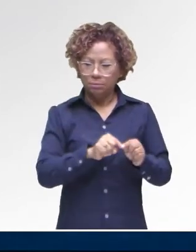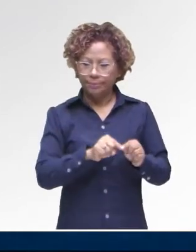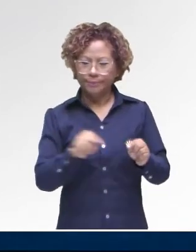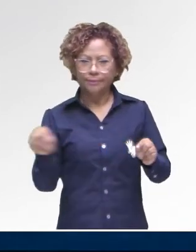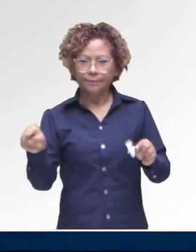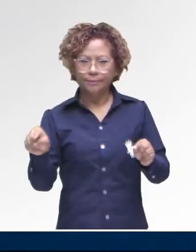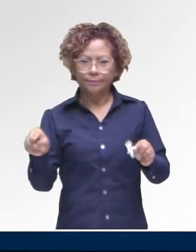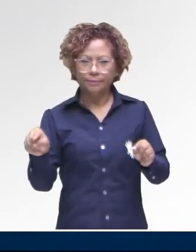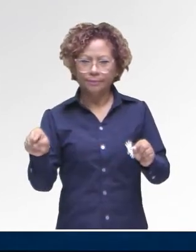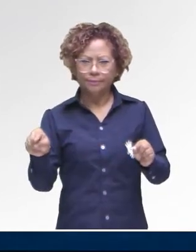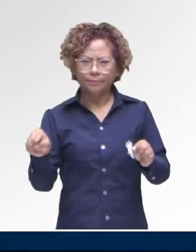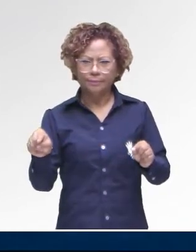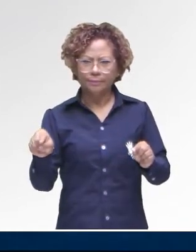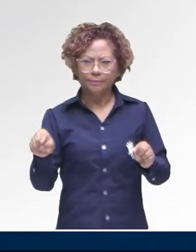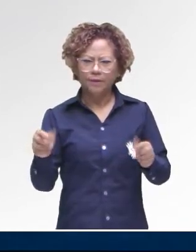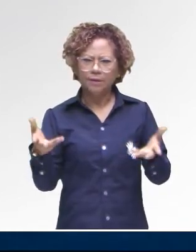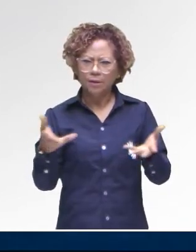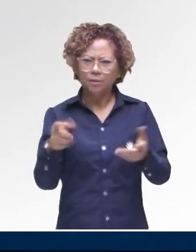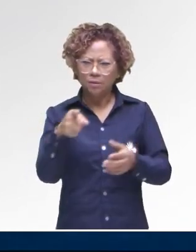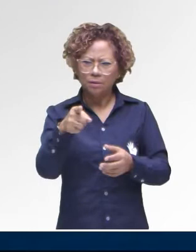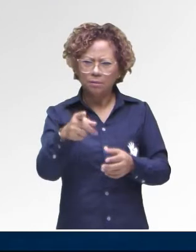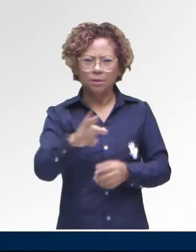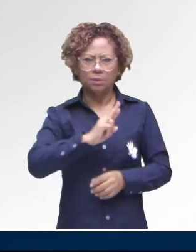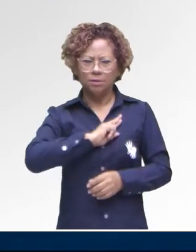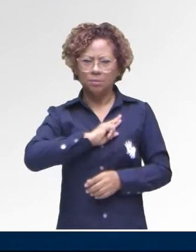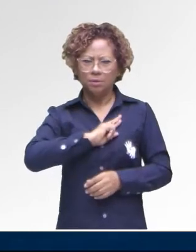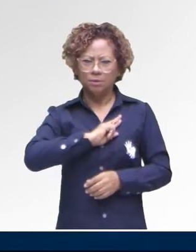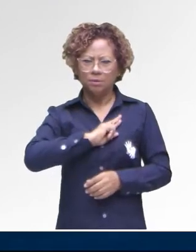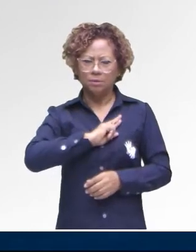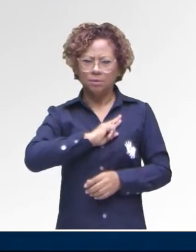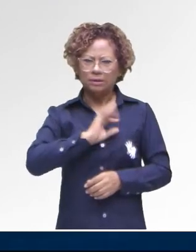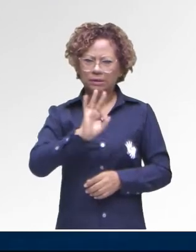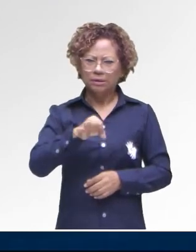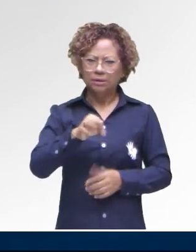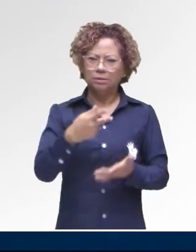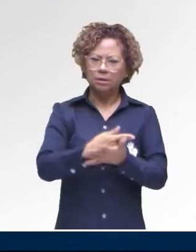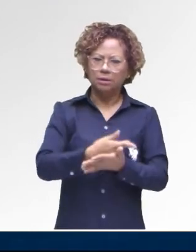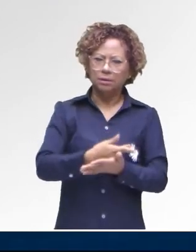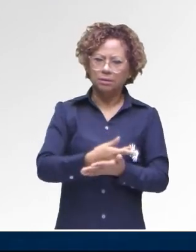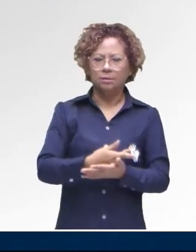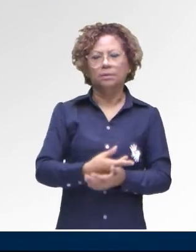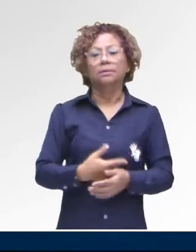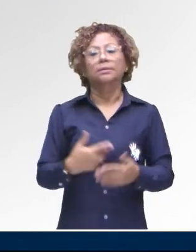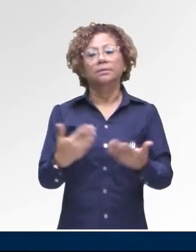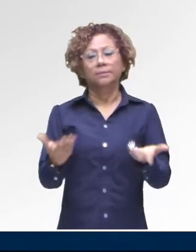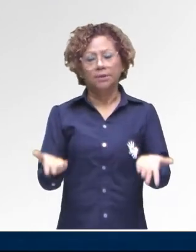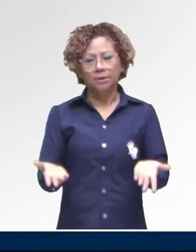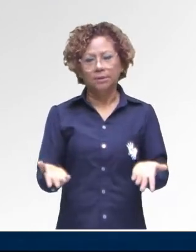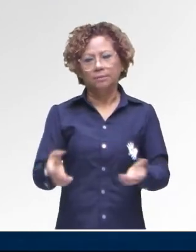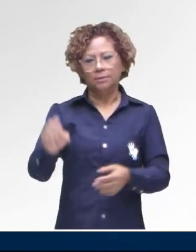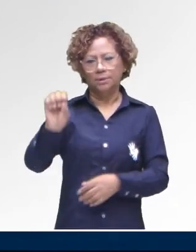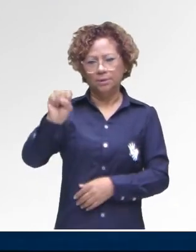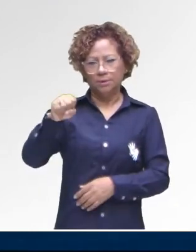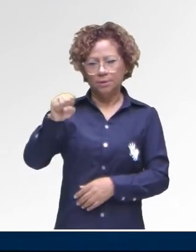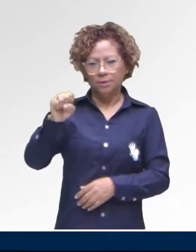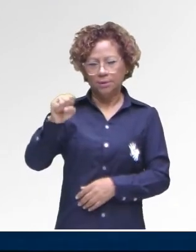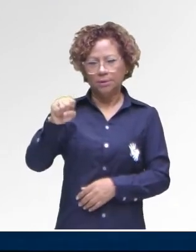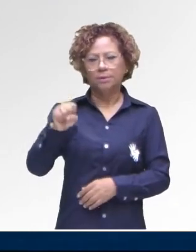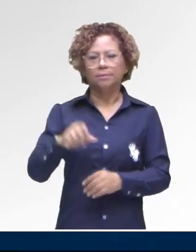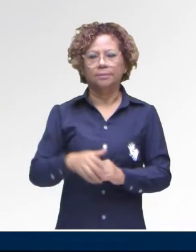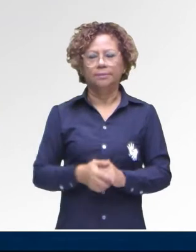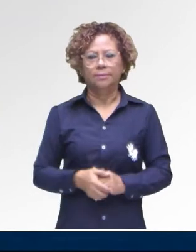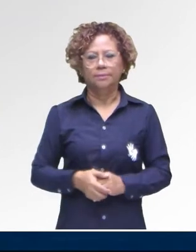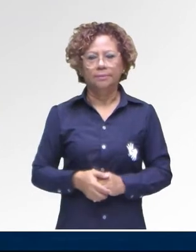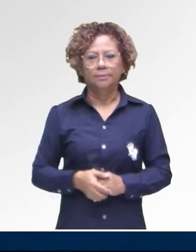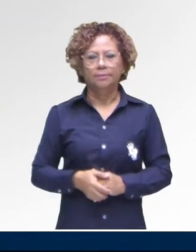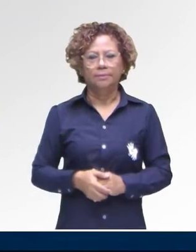gente? Está correto ou não? Sim, né? Acabamos de ver que